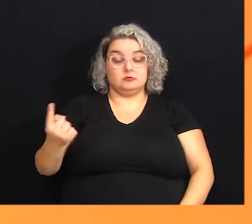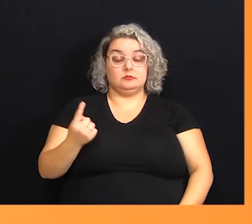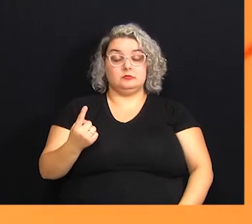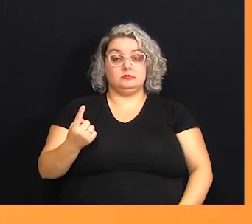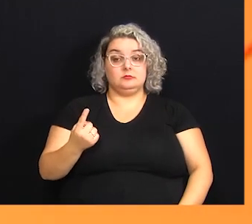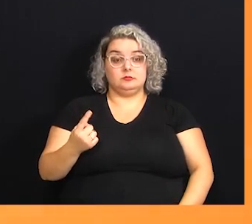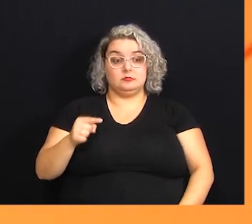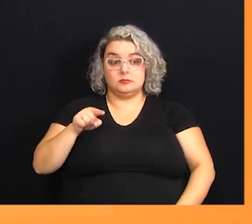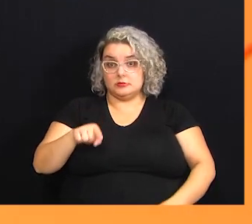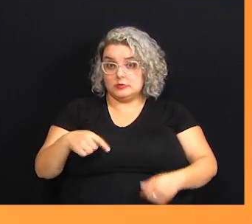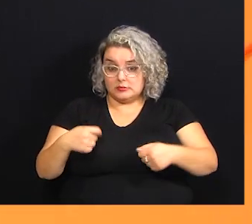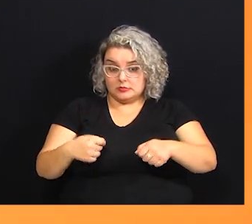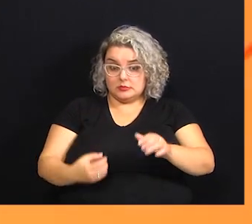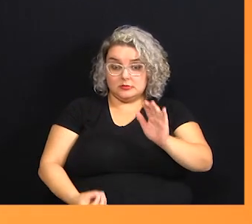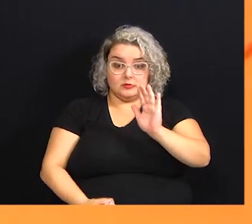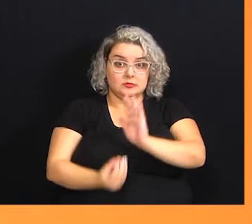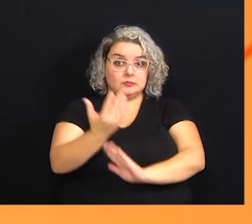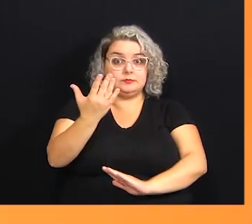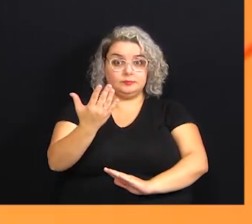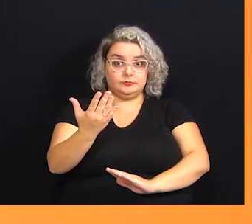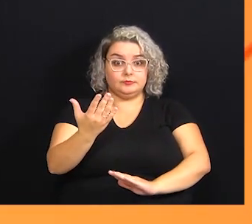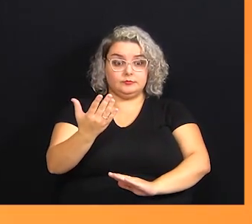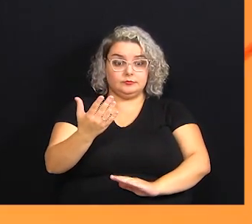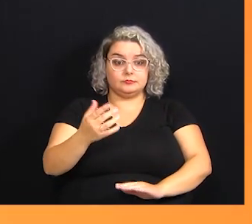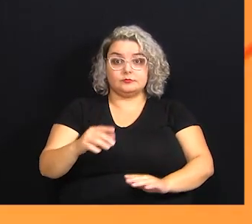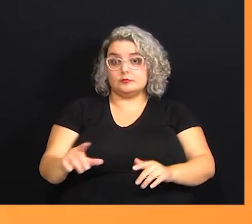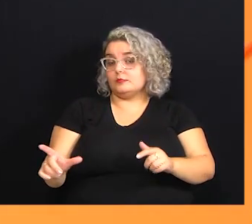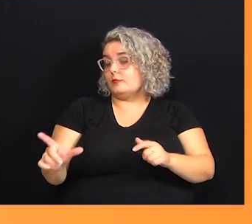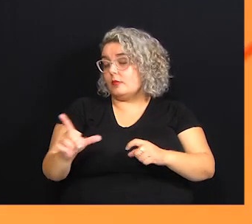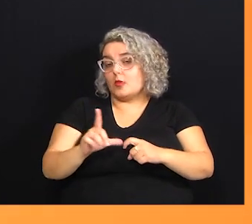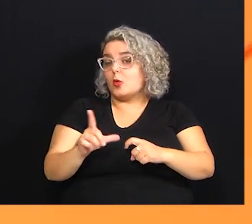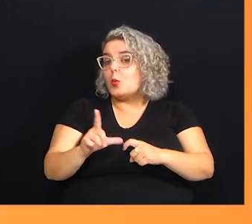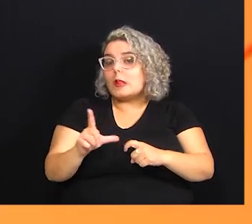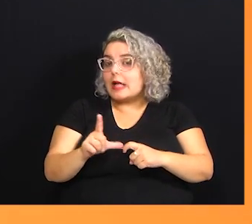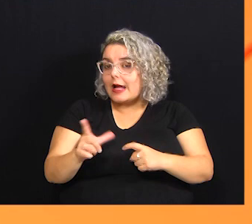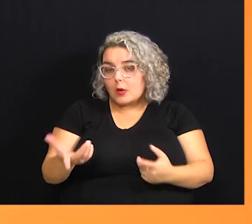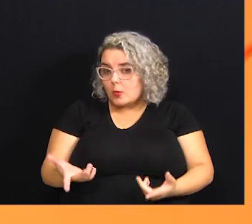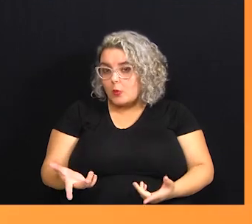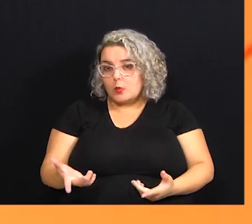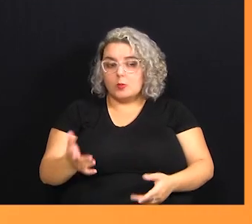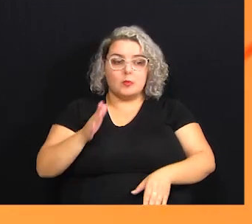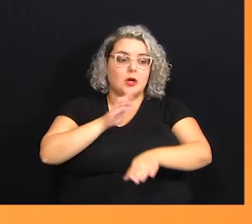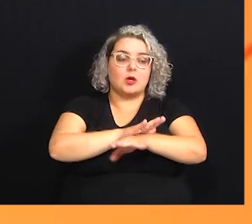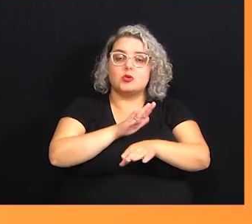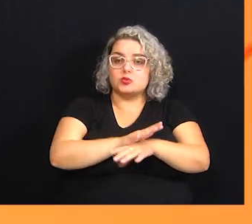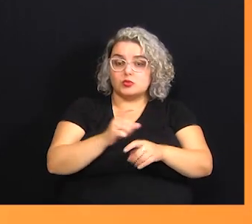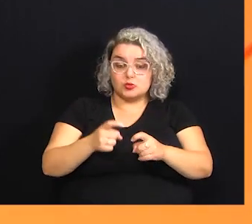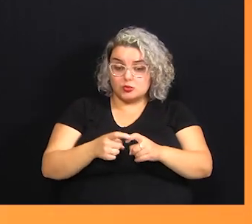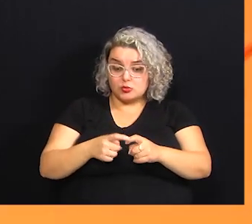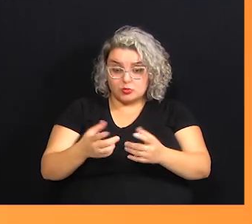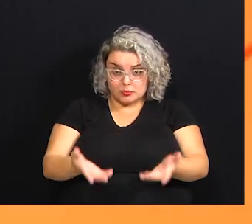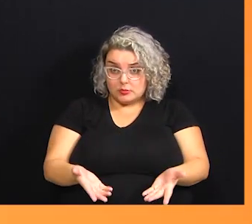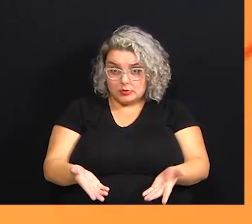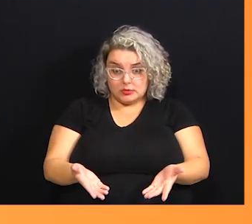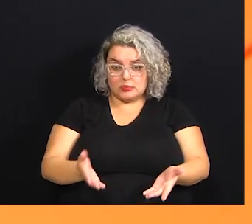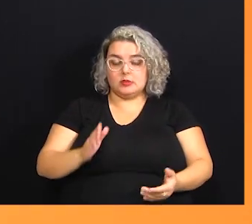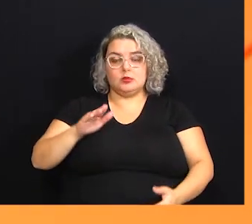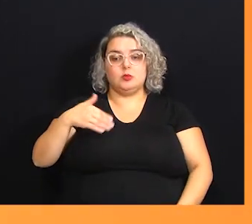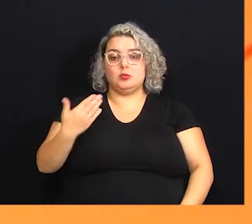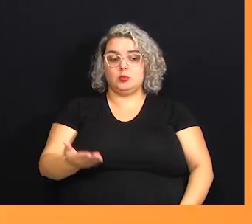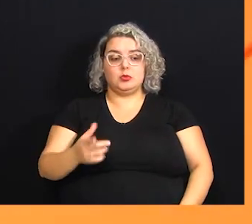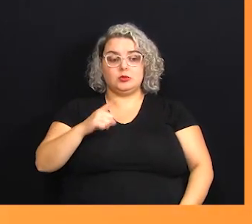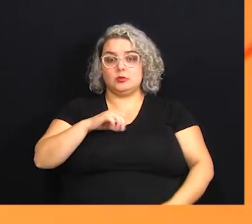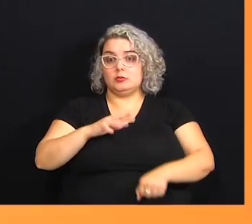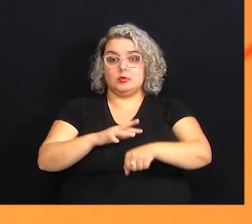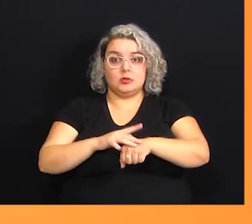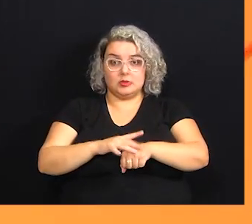veio com essa de você precisa pegar um laudo, você precisa de ajuda médica, me falaram exatamente assim. Quando